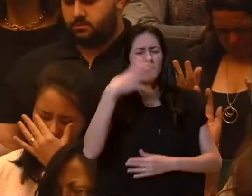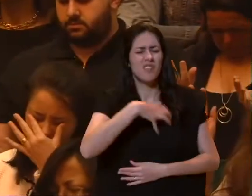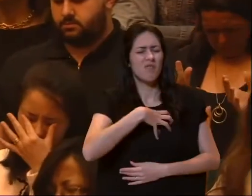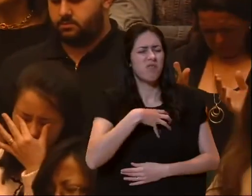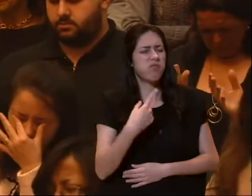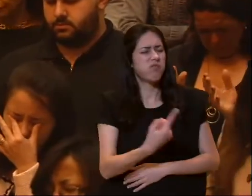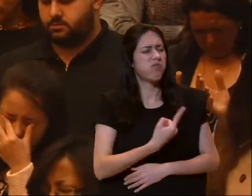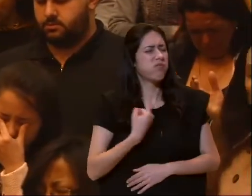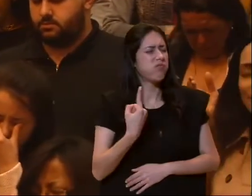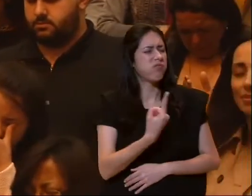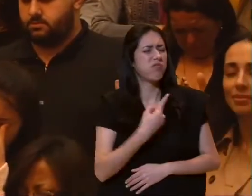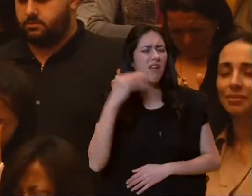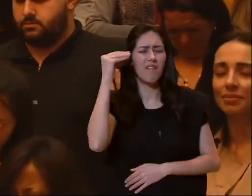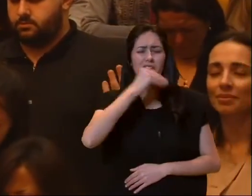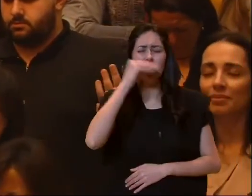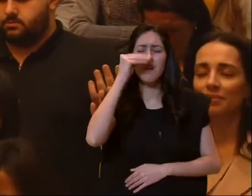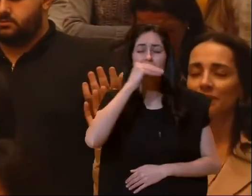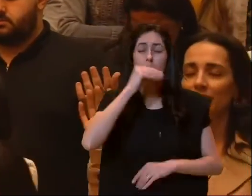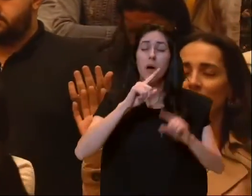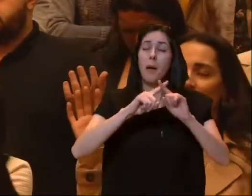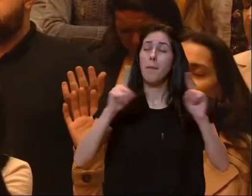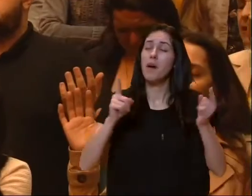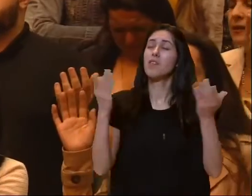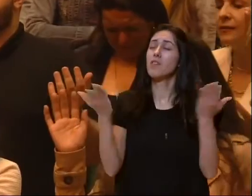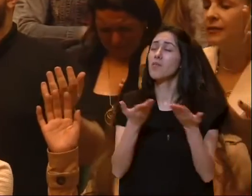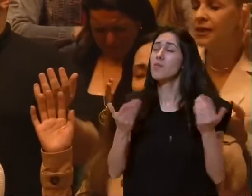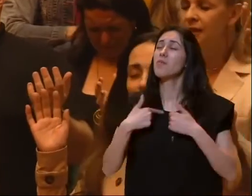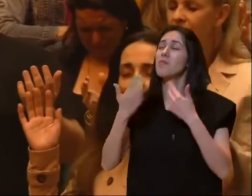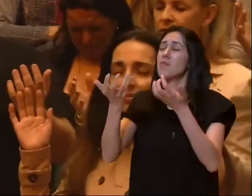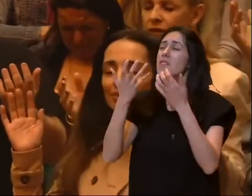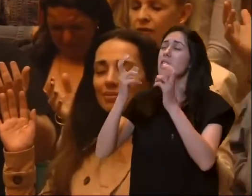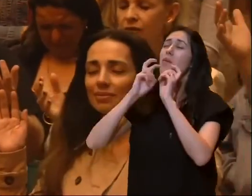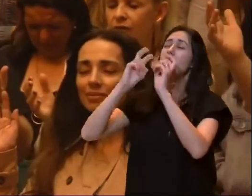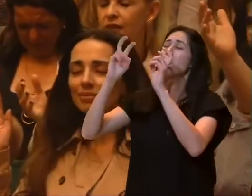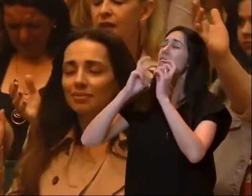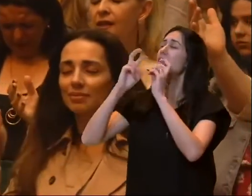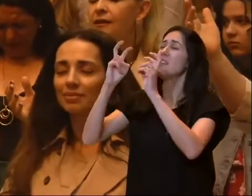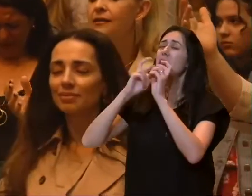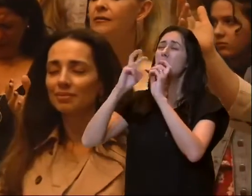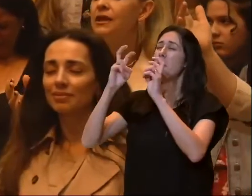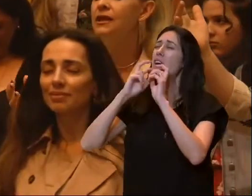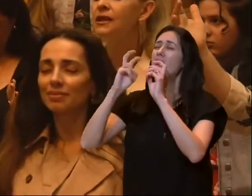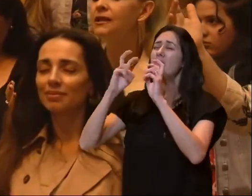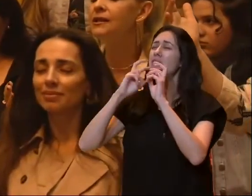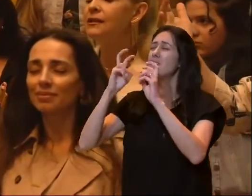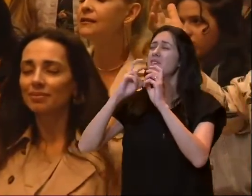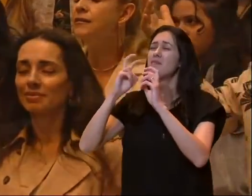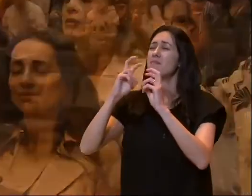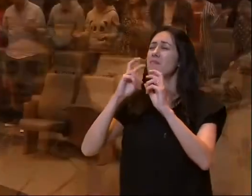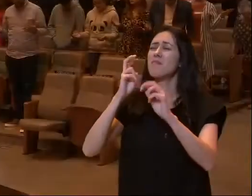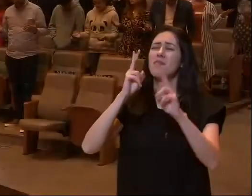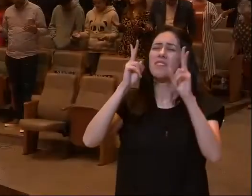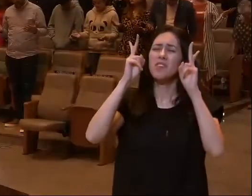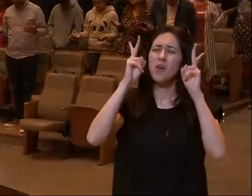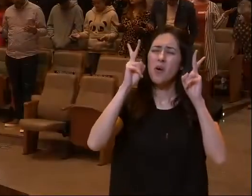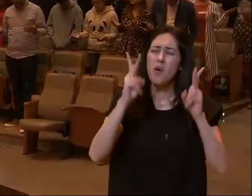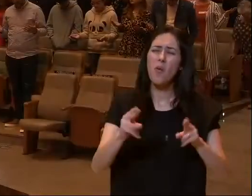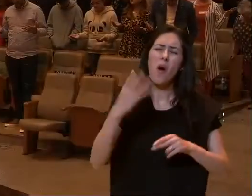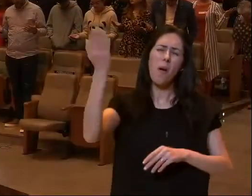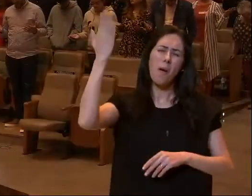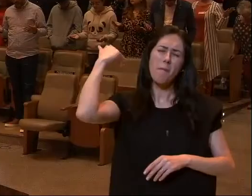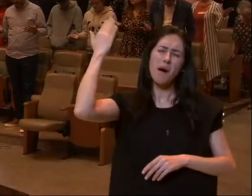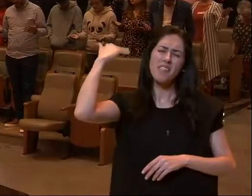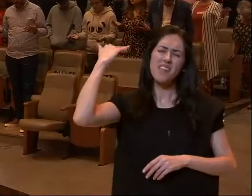desamparados, fracos. Mas hoje eu quero clamar a mesma força que o Senhor derramou sobre o apóstolo Paulo